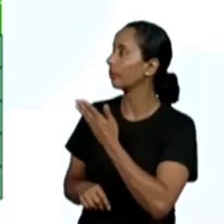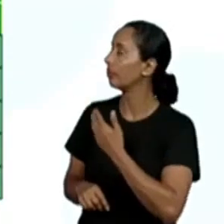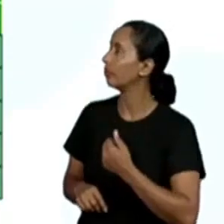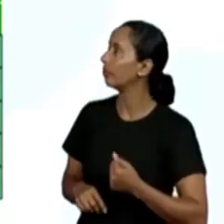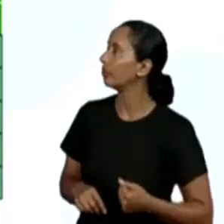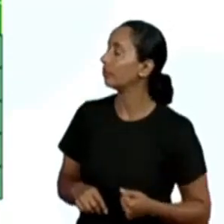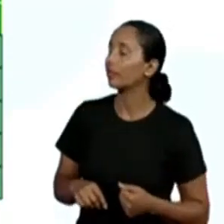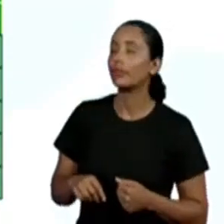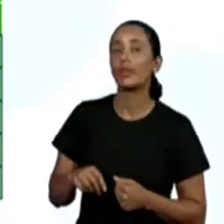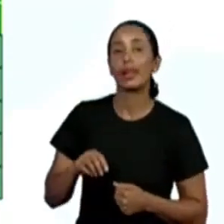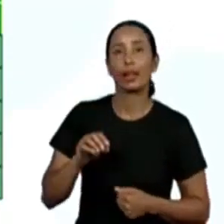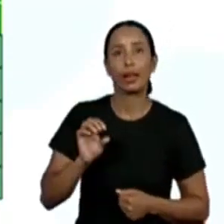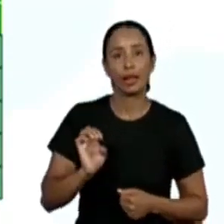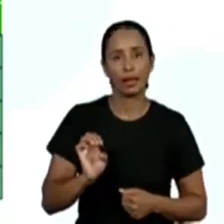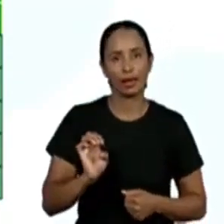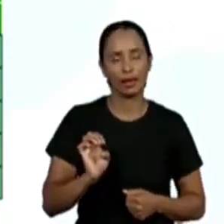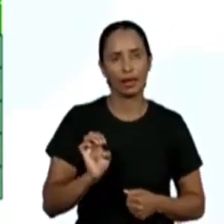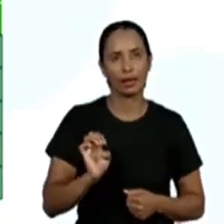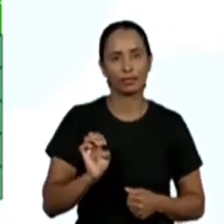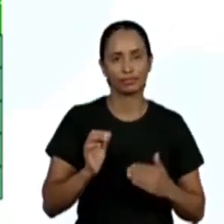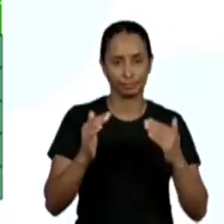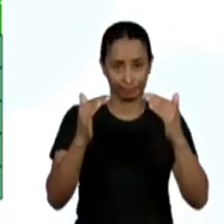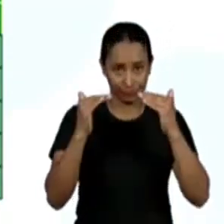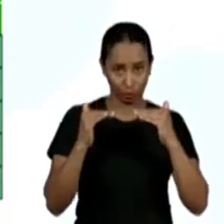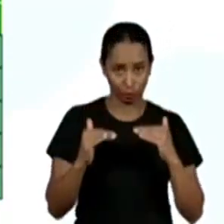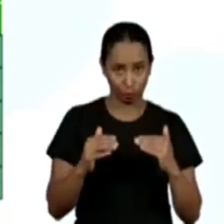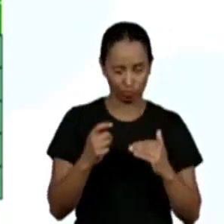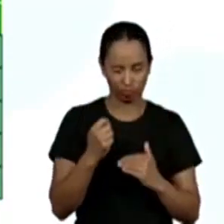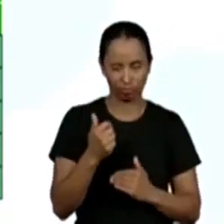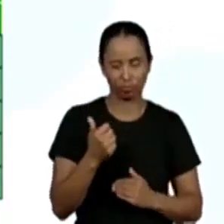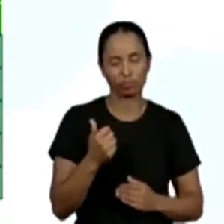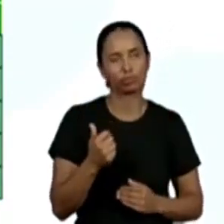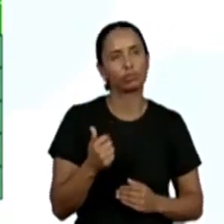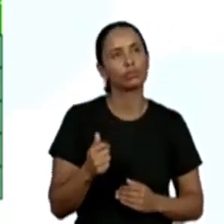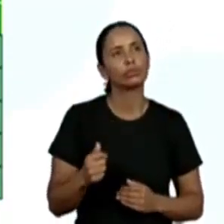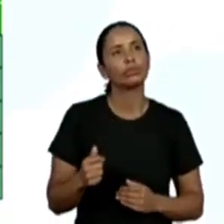161.200 e, vou anotar aqui embaixo porque não cabe ali, tá? E